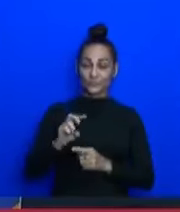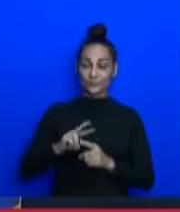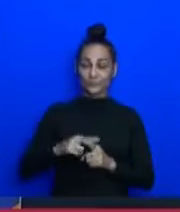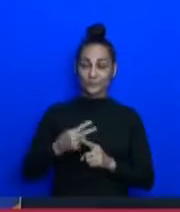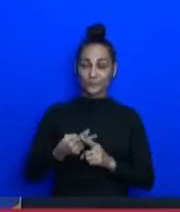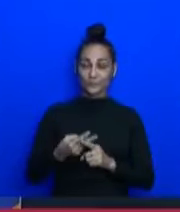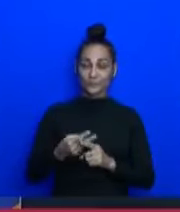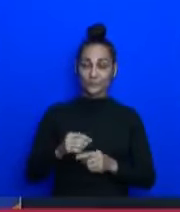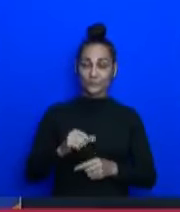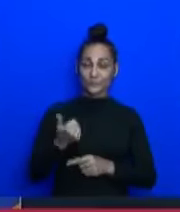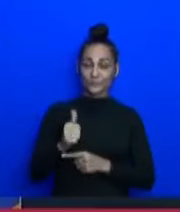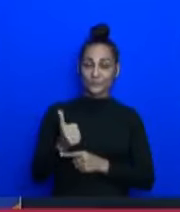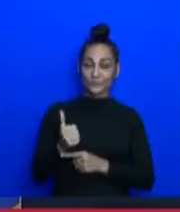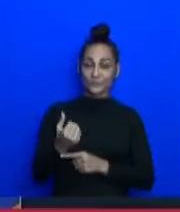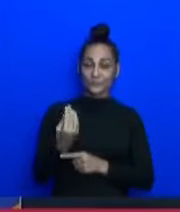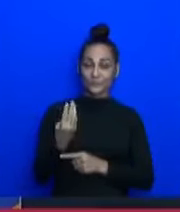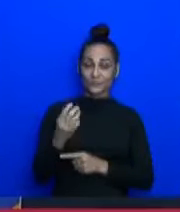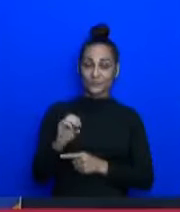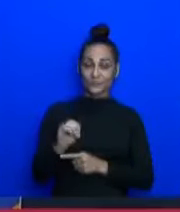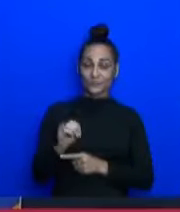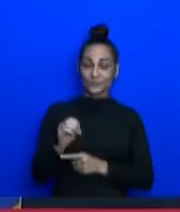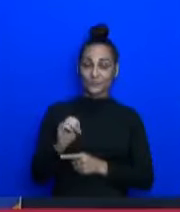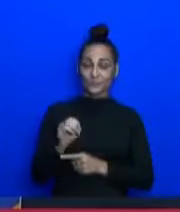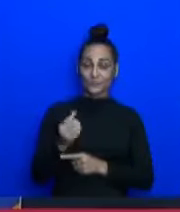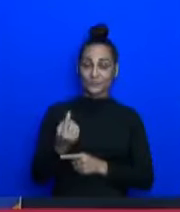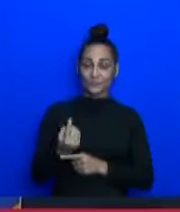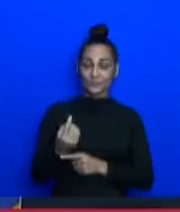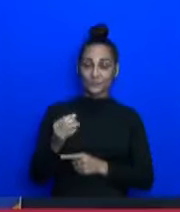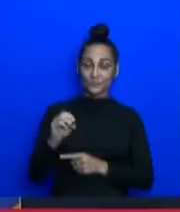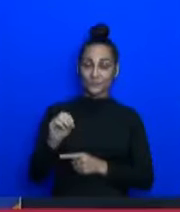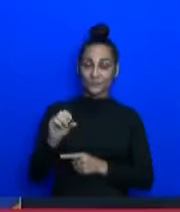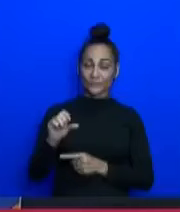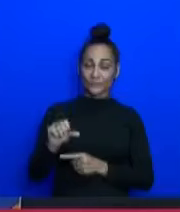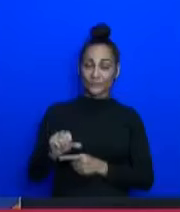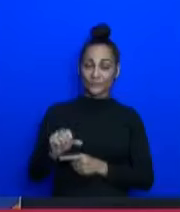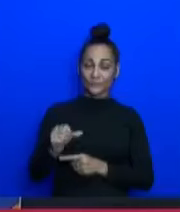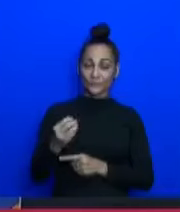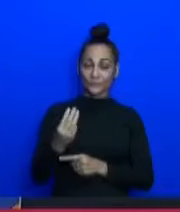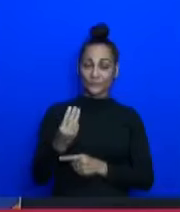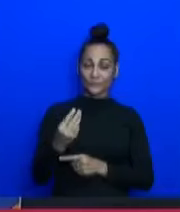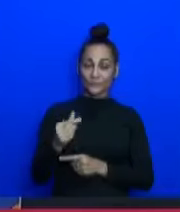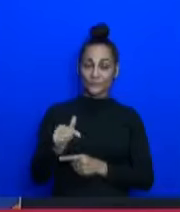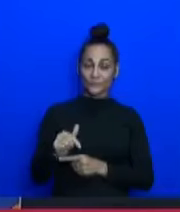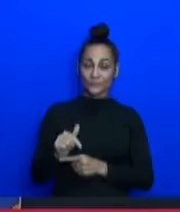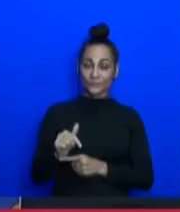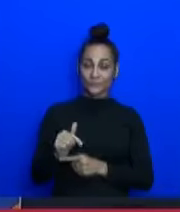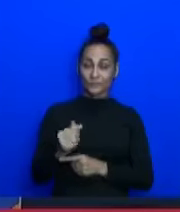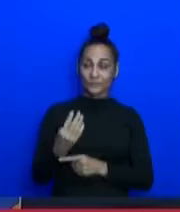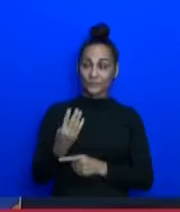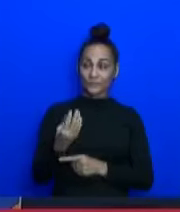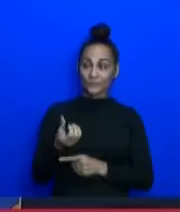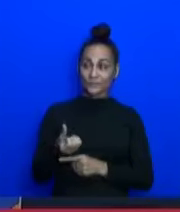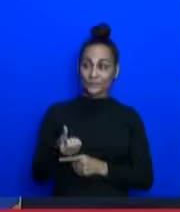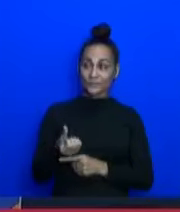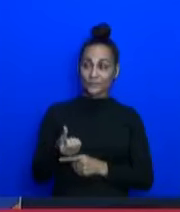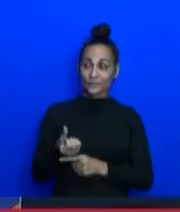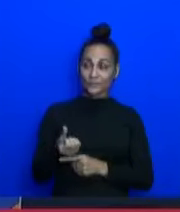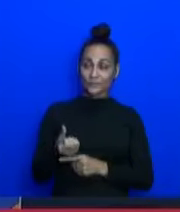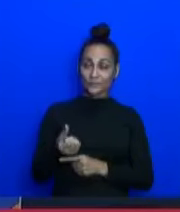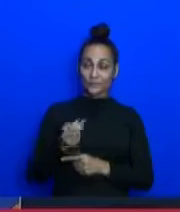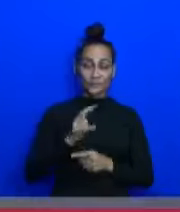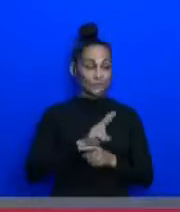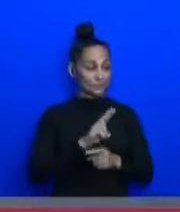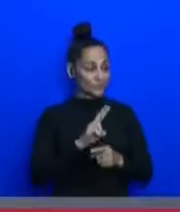da dupla cena. 11, 30, 01, 09, 37 e